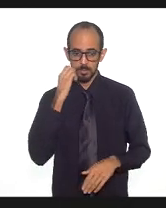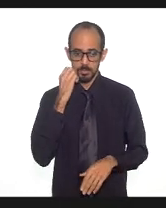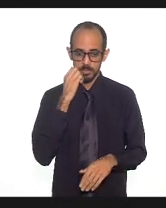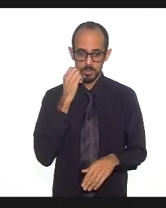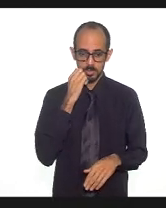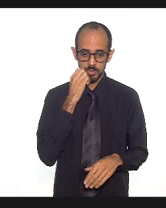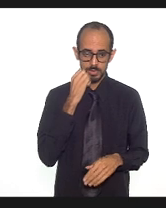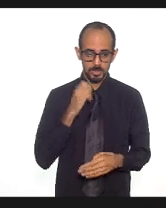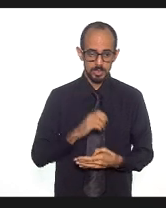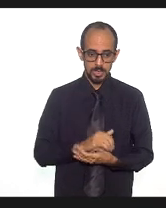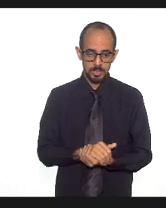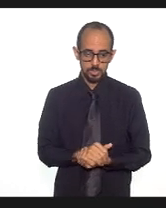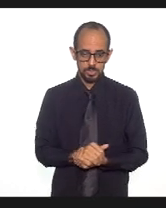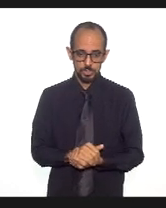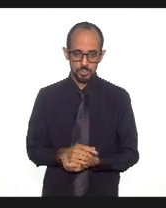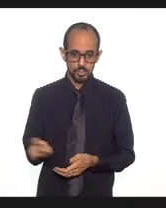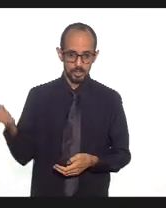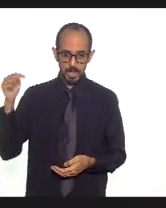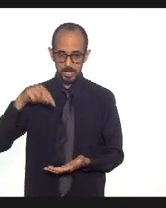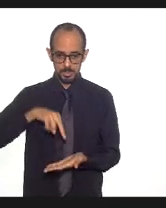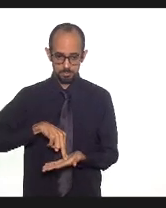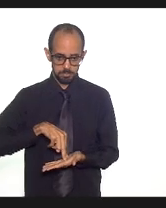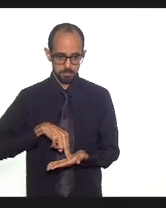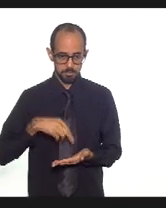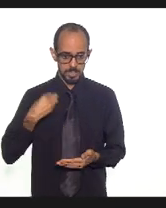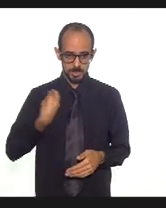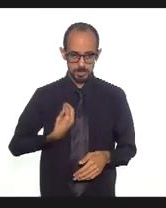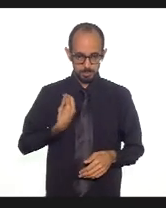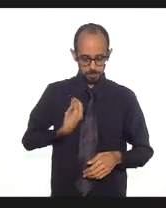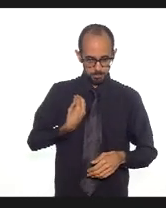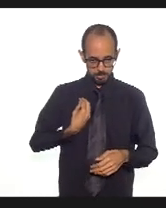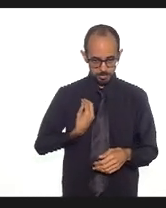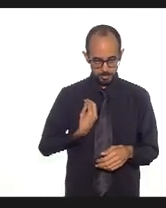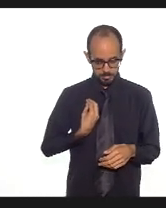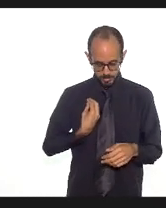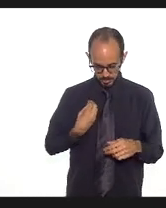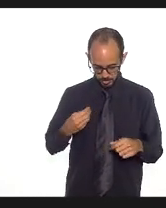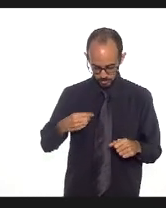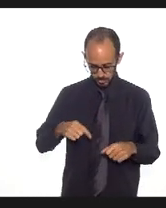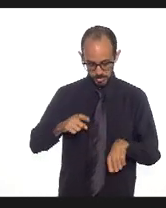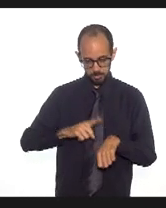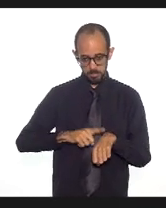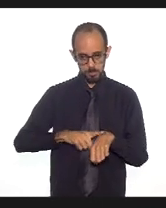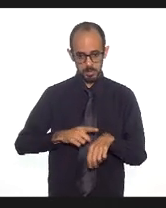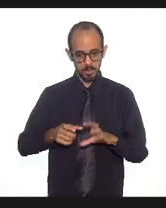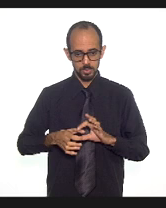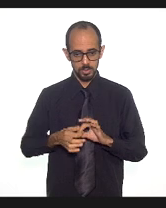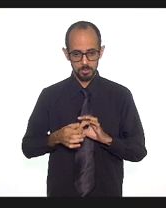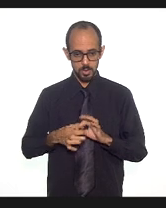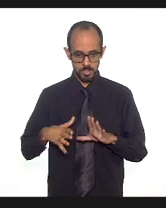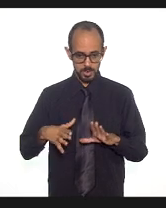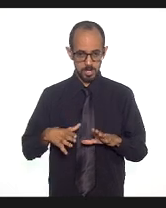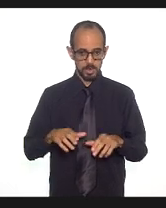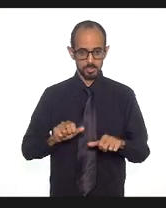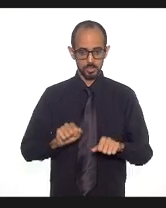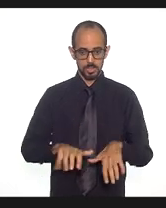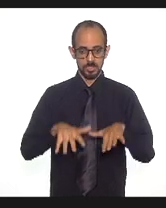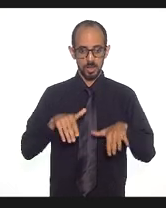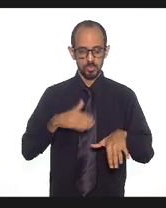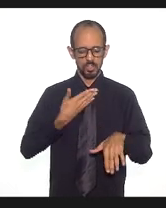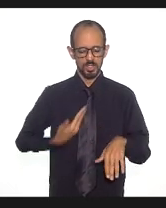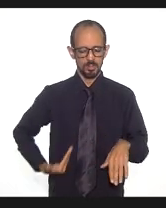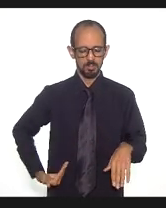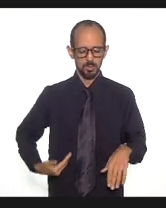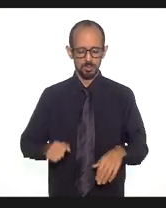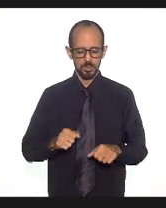de poder estar participando desse ato democrático, que é a audiência pública.